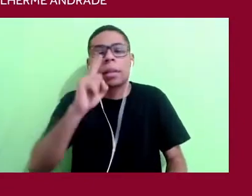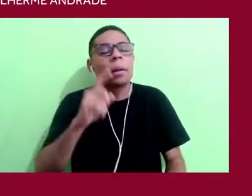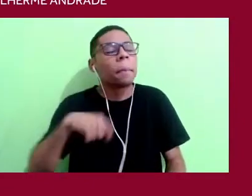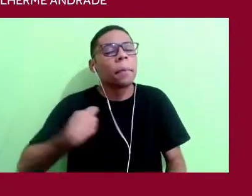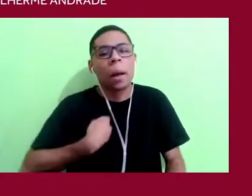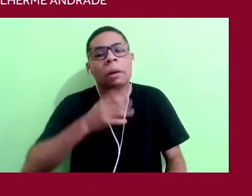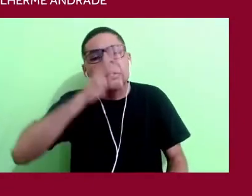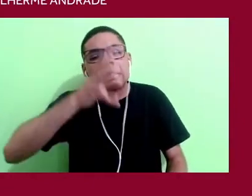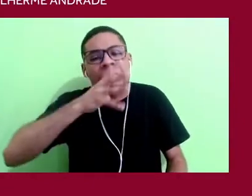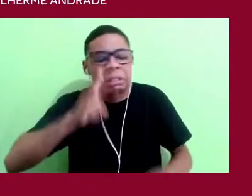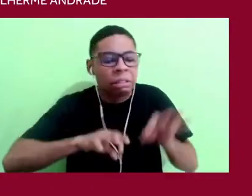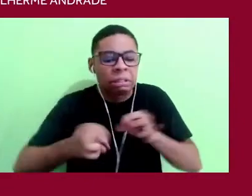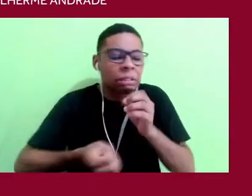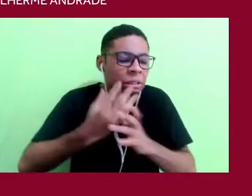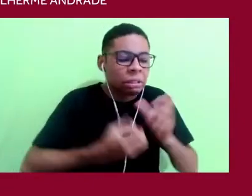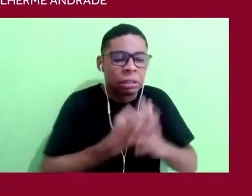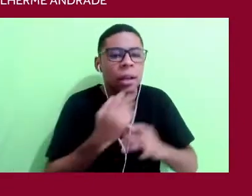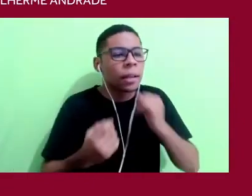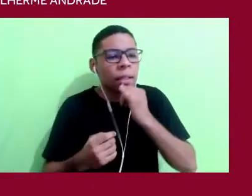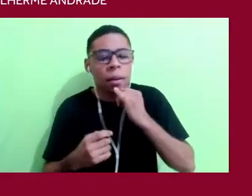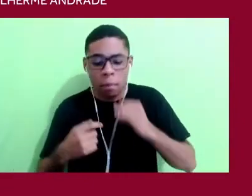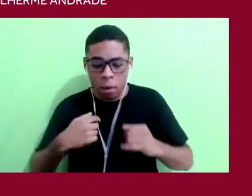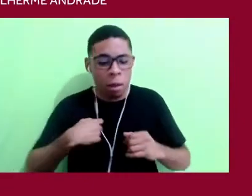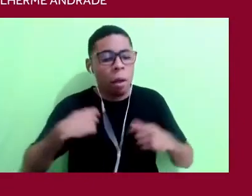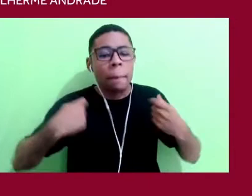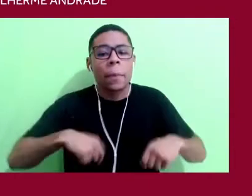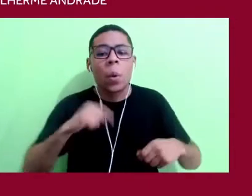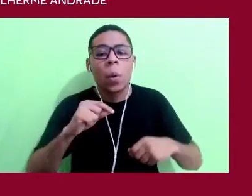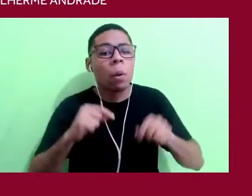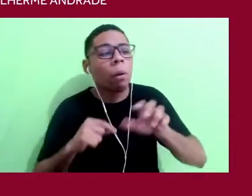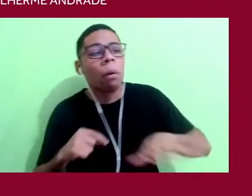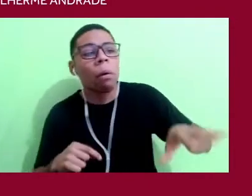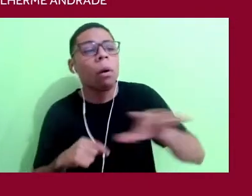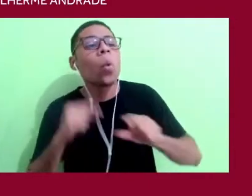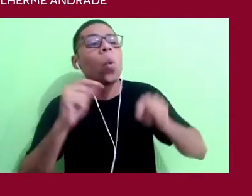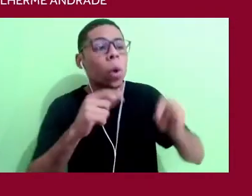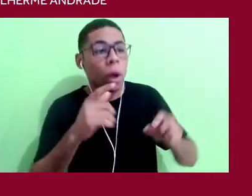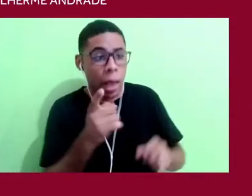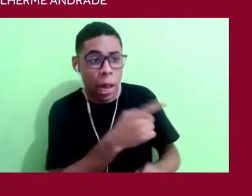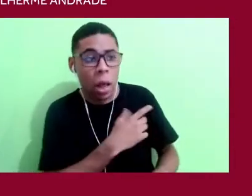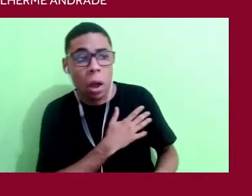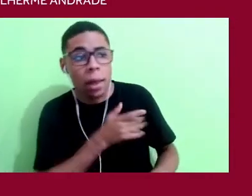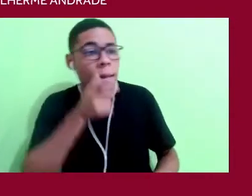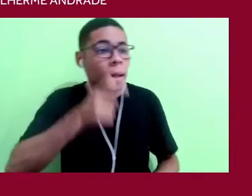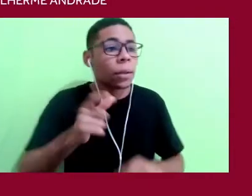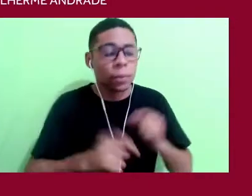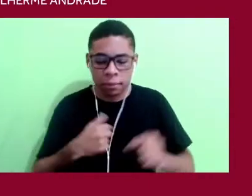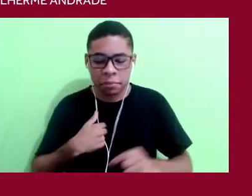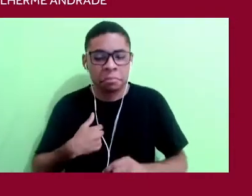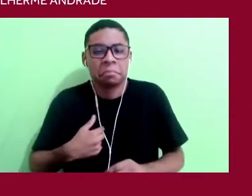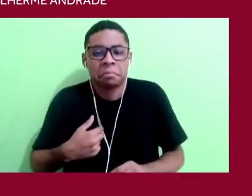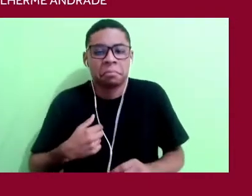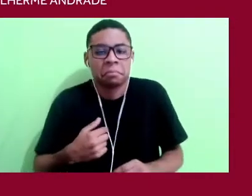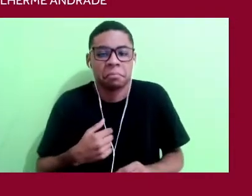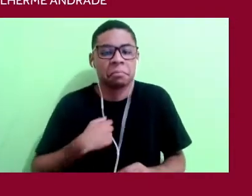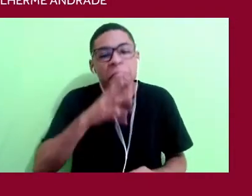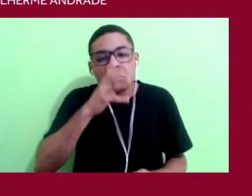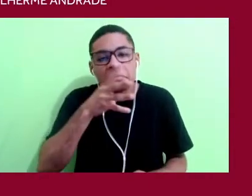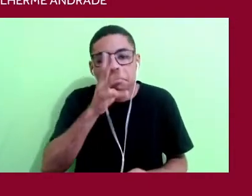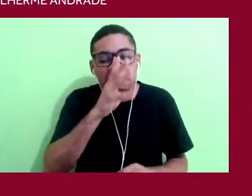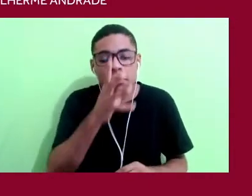usuário necessita, o que a nossa comunidade precisa, levando em consideração que o marketing ele